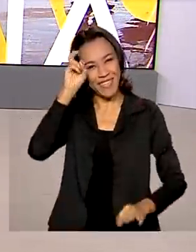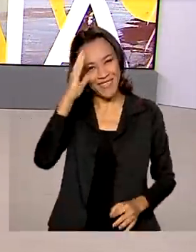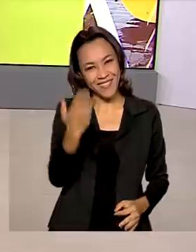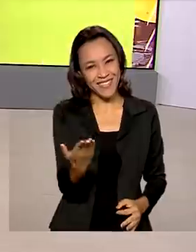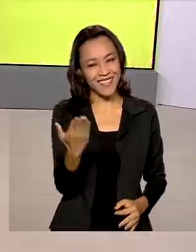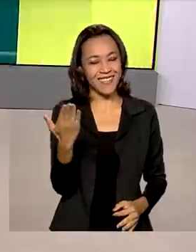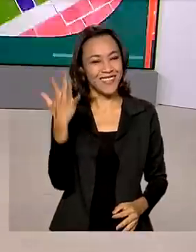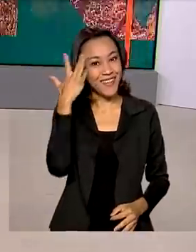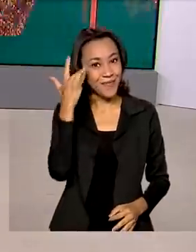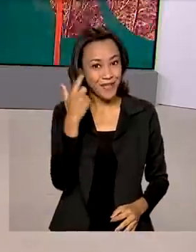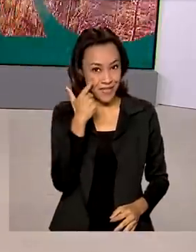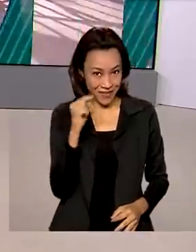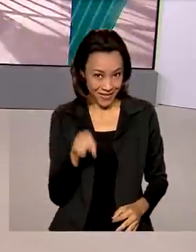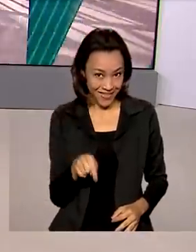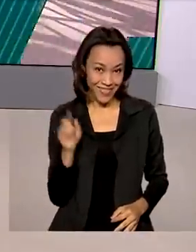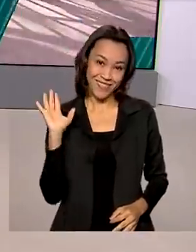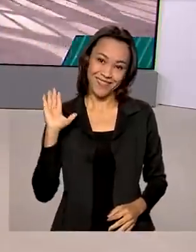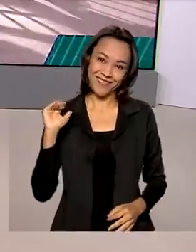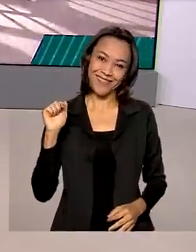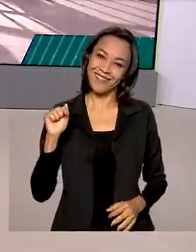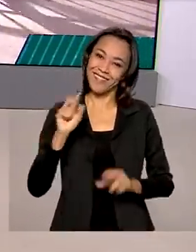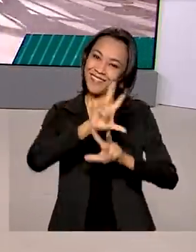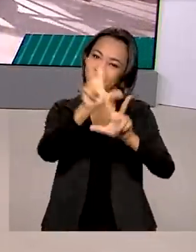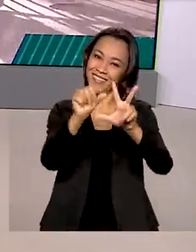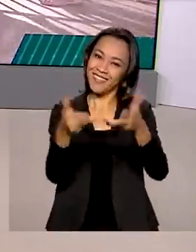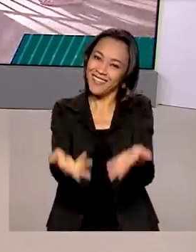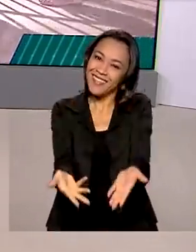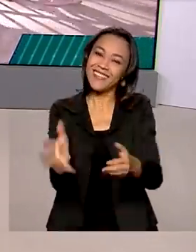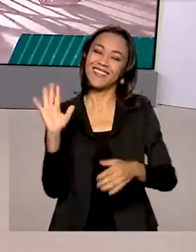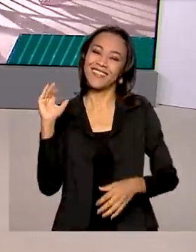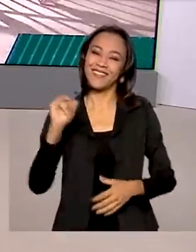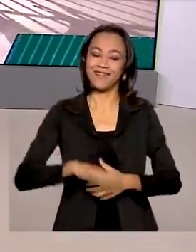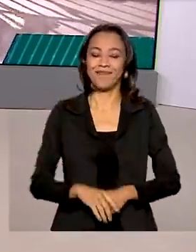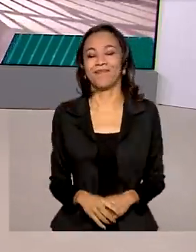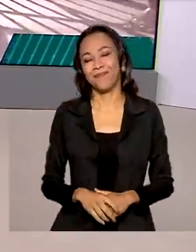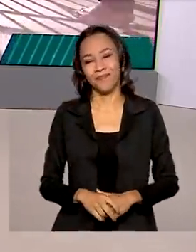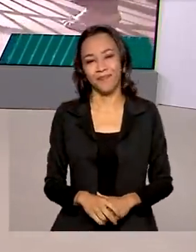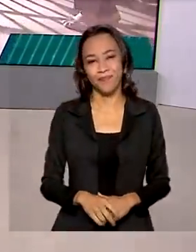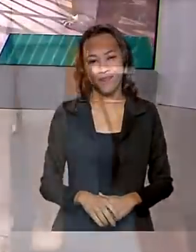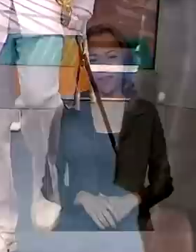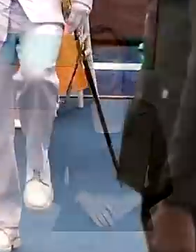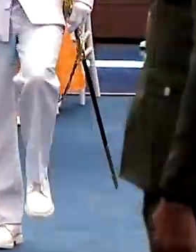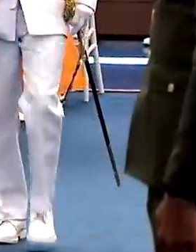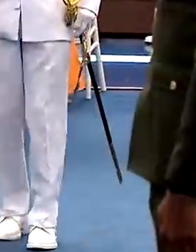para você e amanhã a gente se encontra novamente aqui no Brasil em Dia. Tchau, tchau!